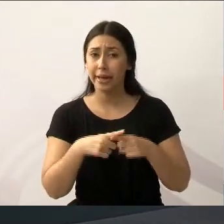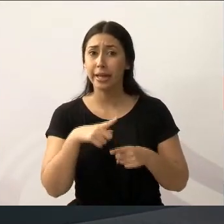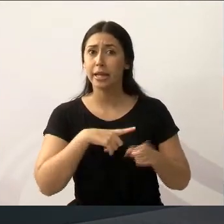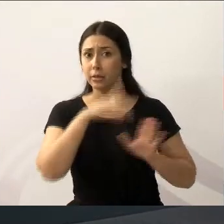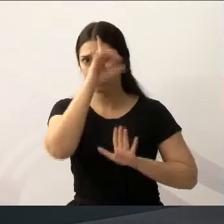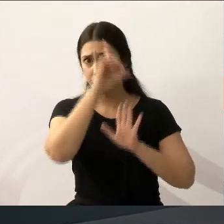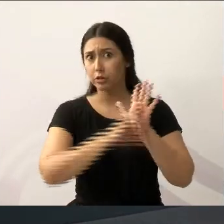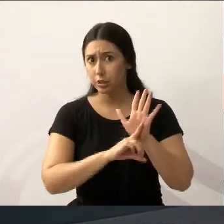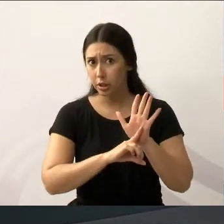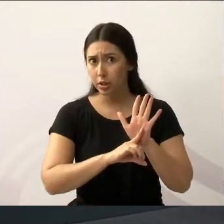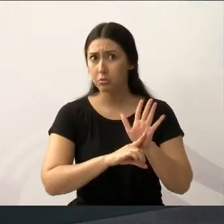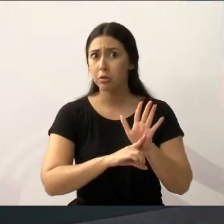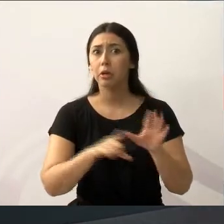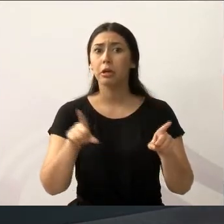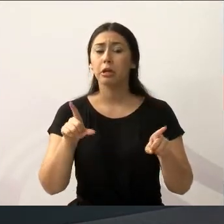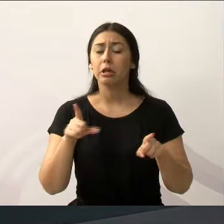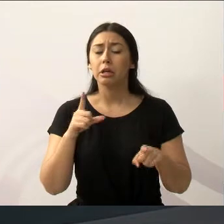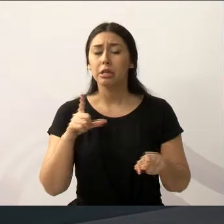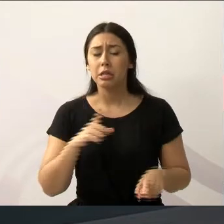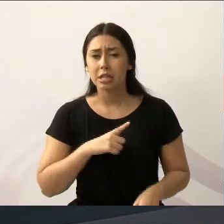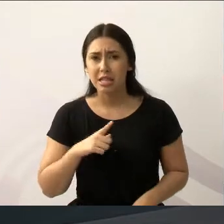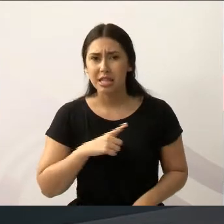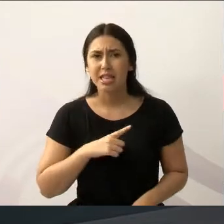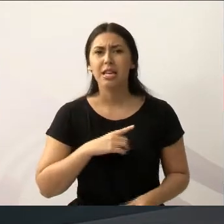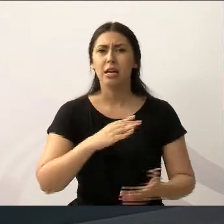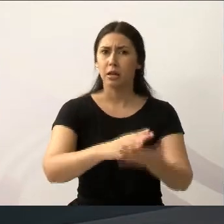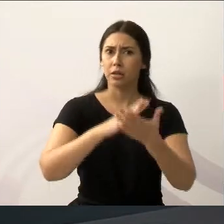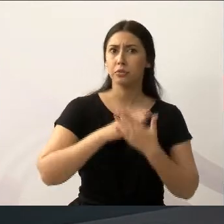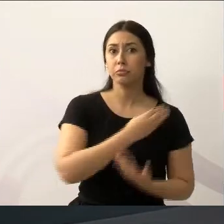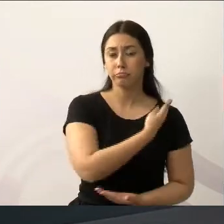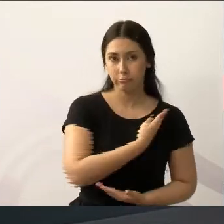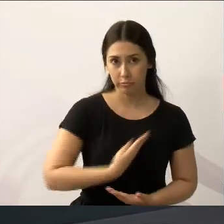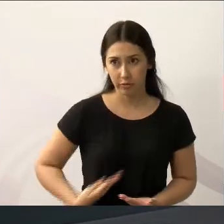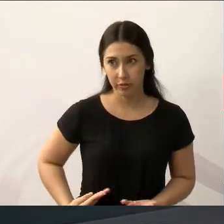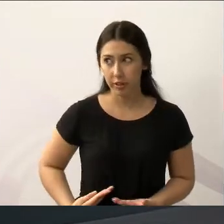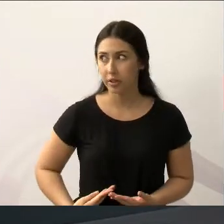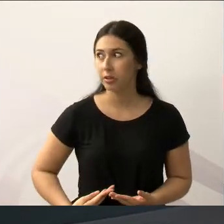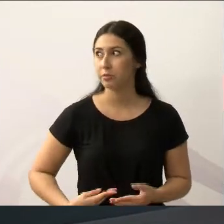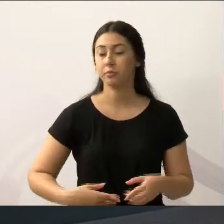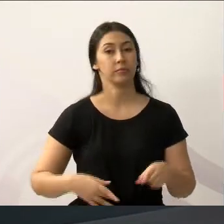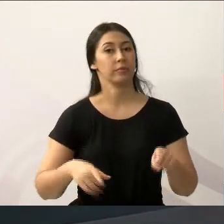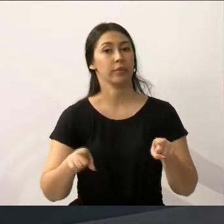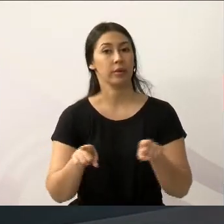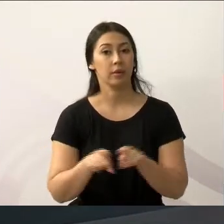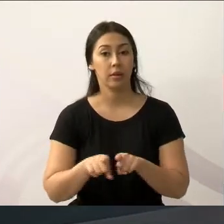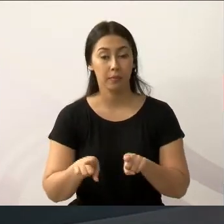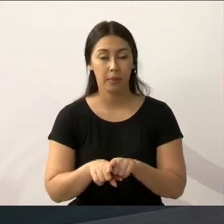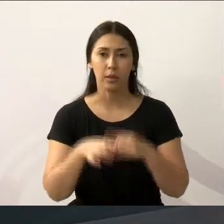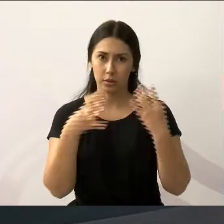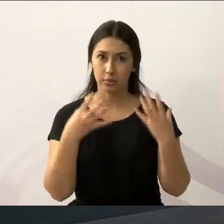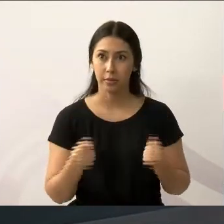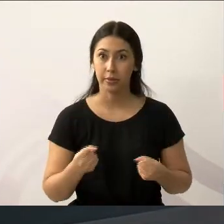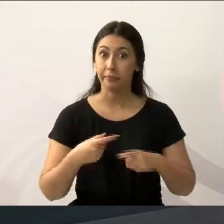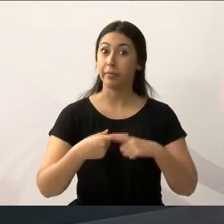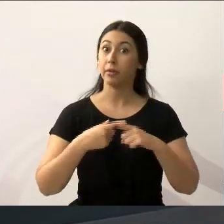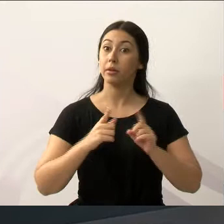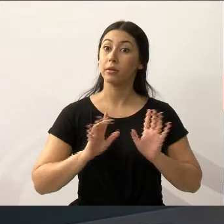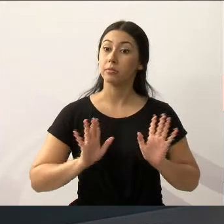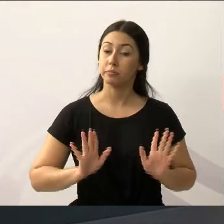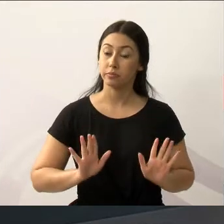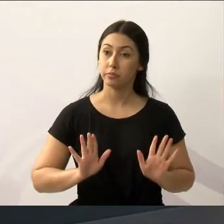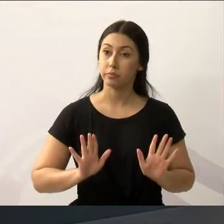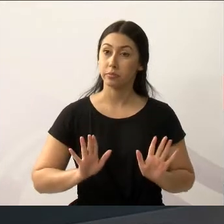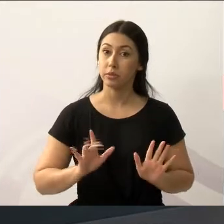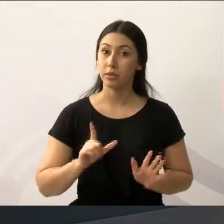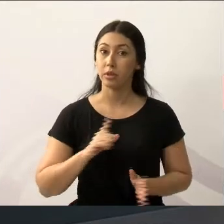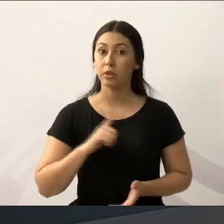benefício assistencial do governo federal, eles vão receber o ambulante. Só que, vamos lá, surgiu